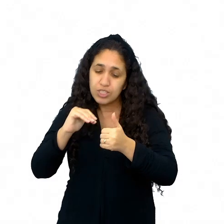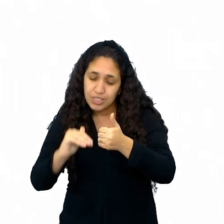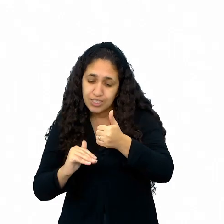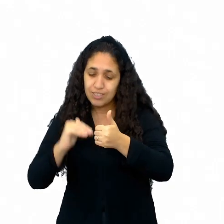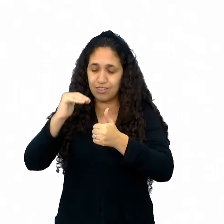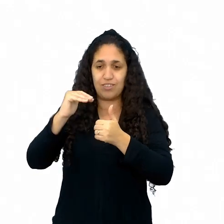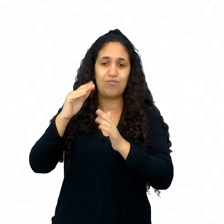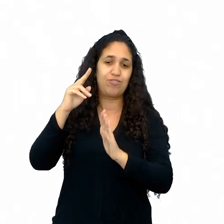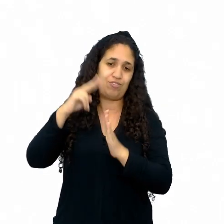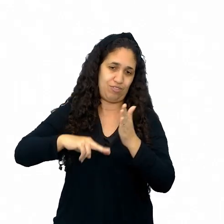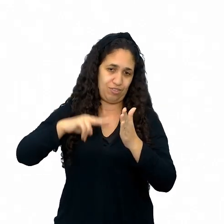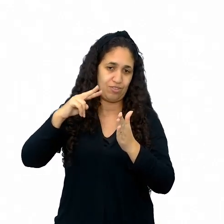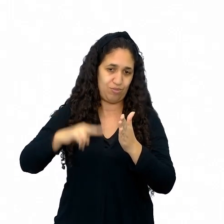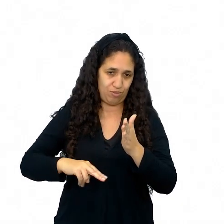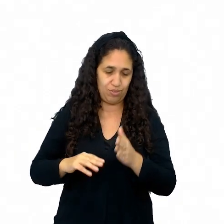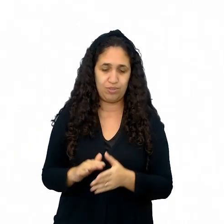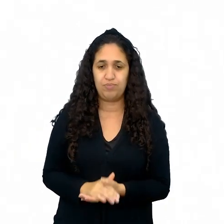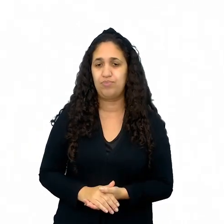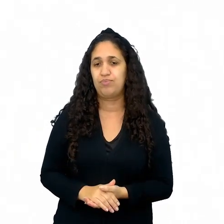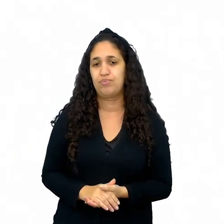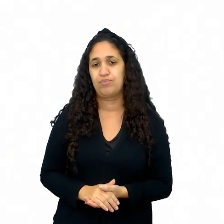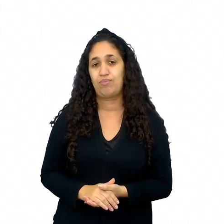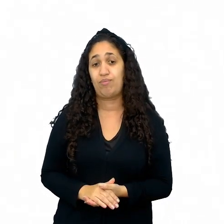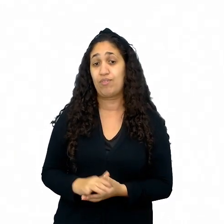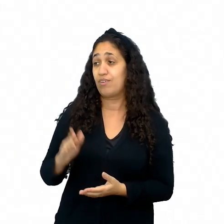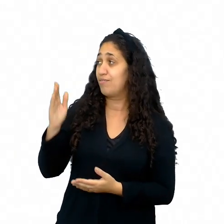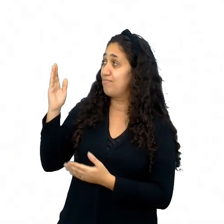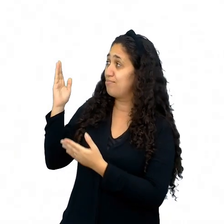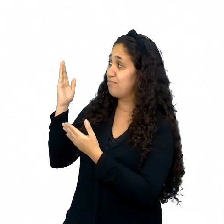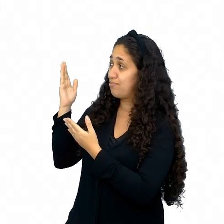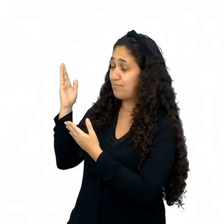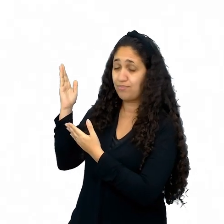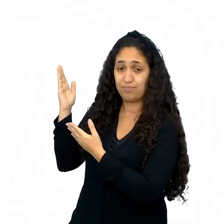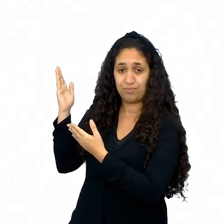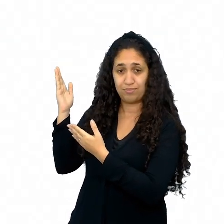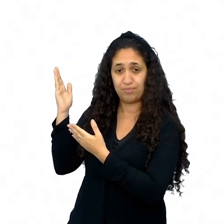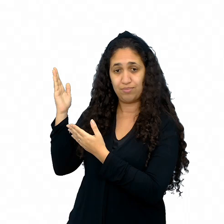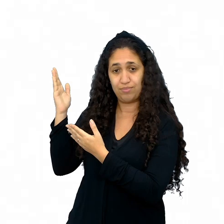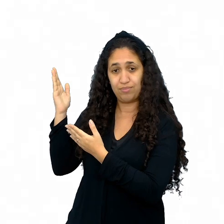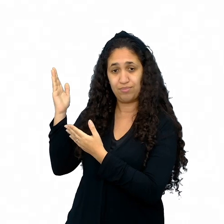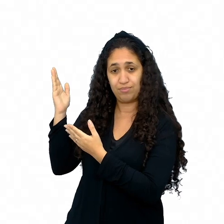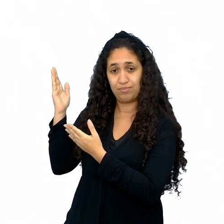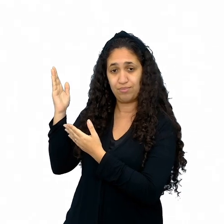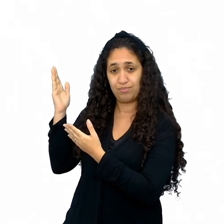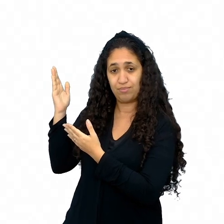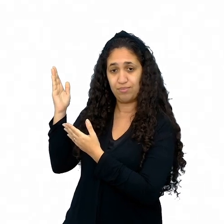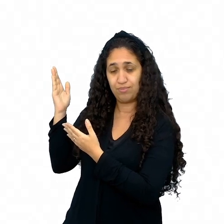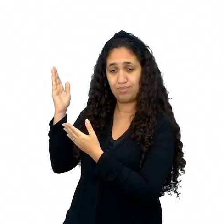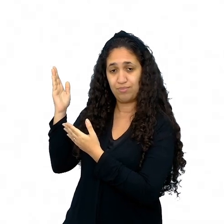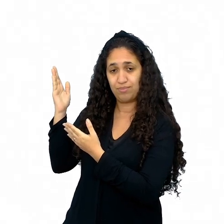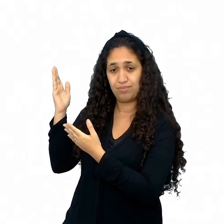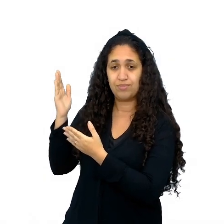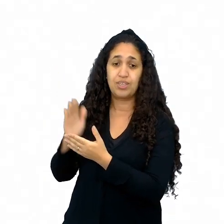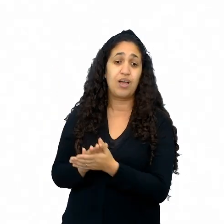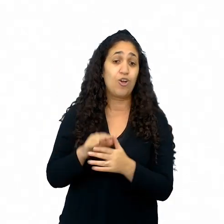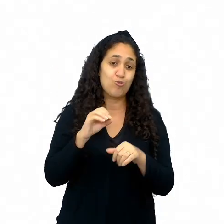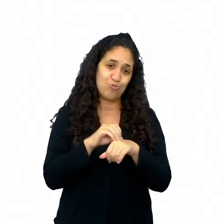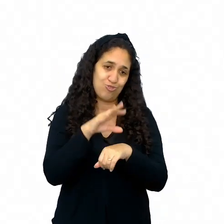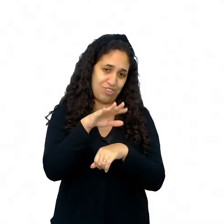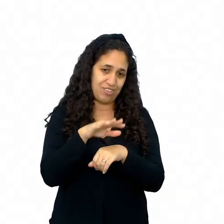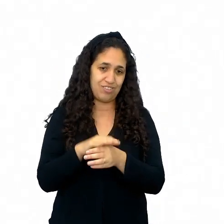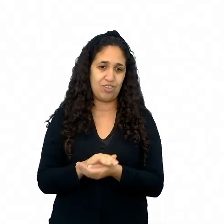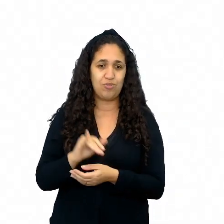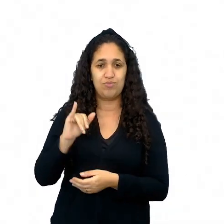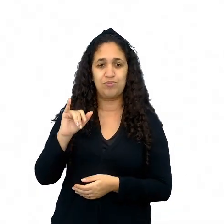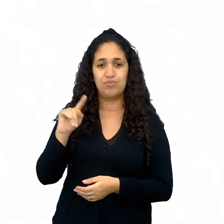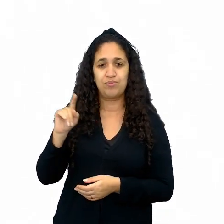esperado. E para isso, queridos, então, nós trouxemos para vocês as sugestões de Isabel